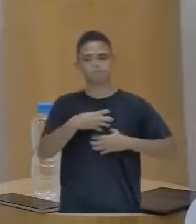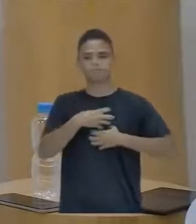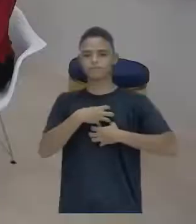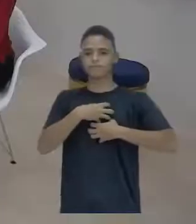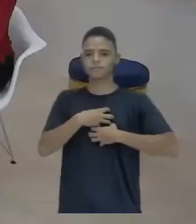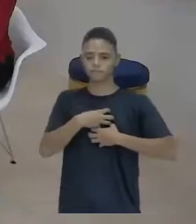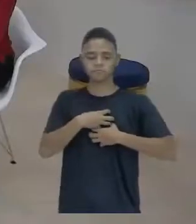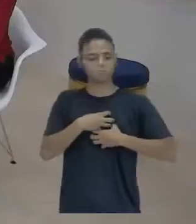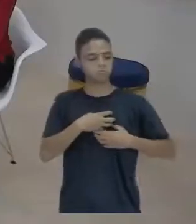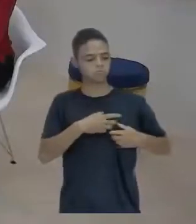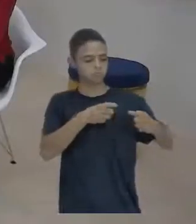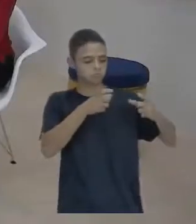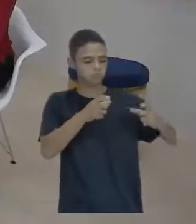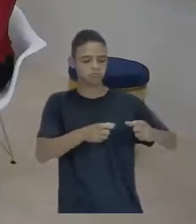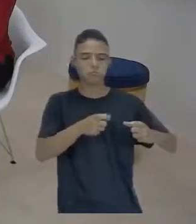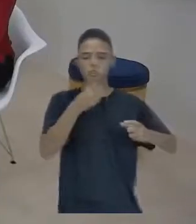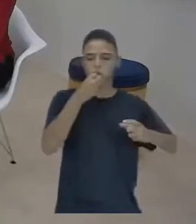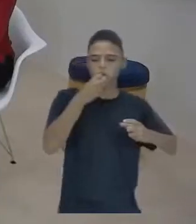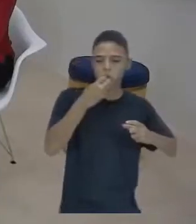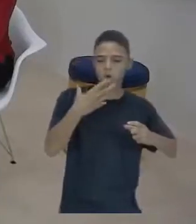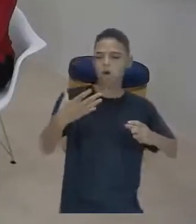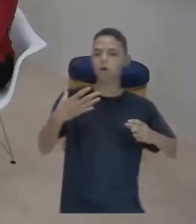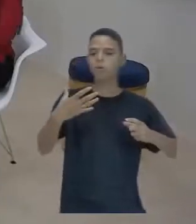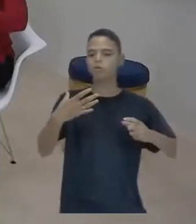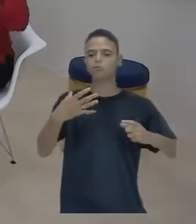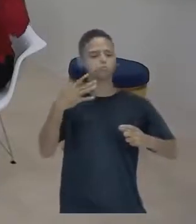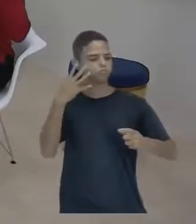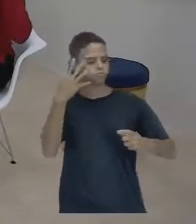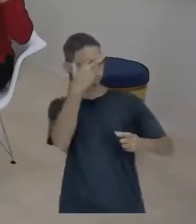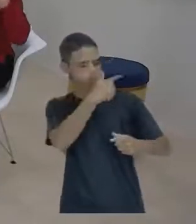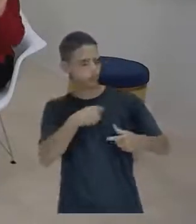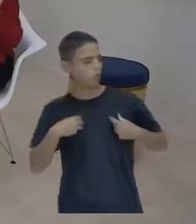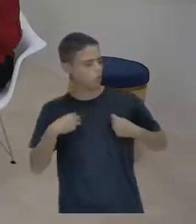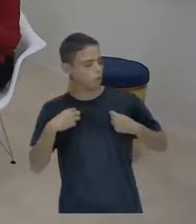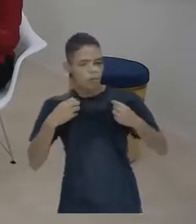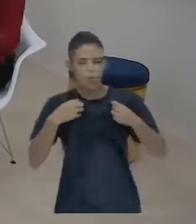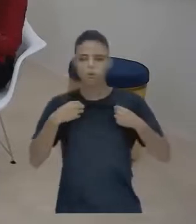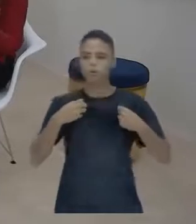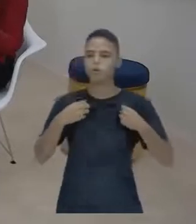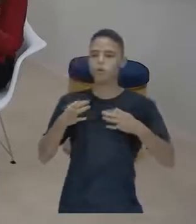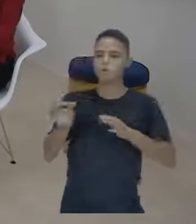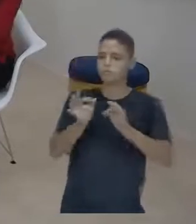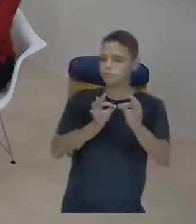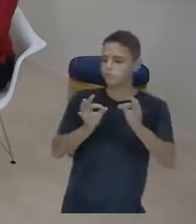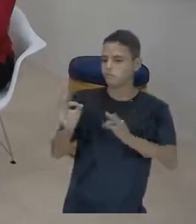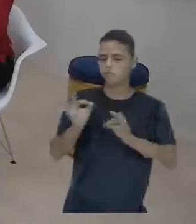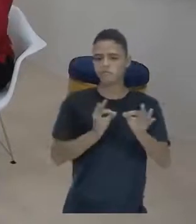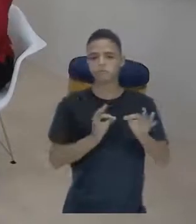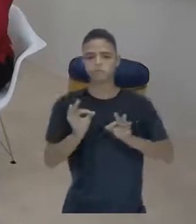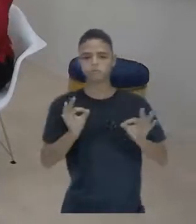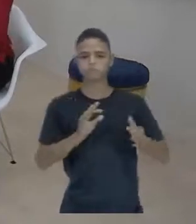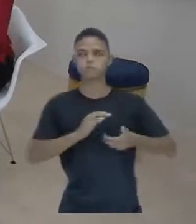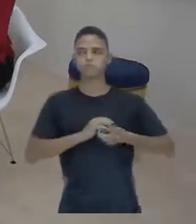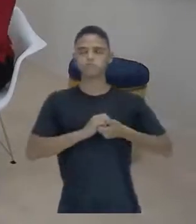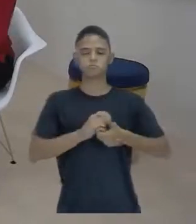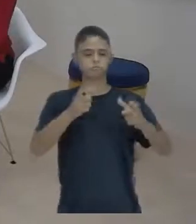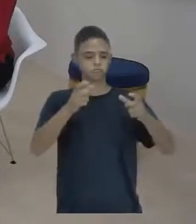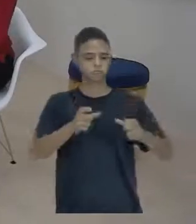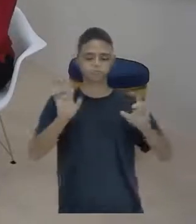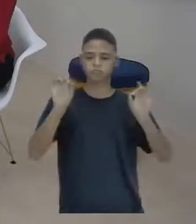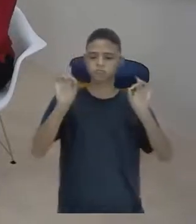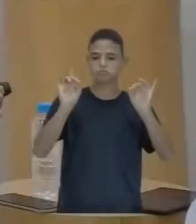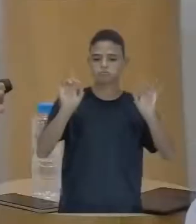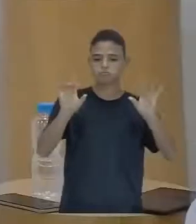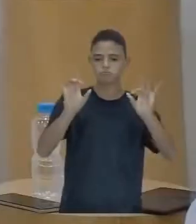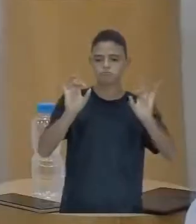bem localizado, bem vestido, olha, mas tá bonito, olha, caramba, de outro lado, tá bonito. Eu vou parar um minutinho dessa aula para falar desse